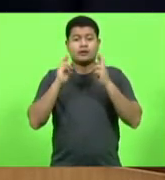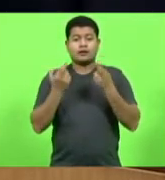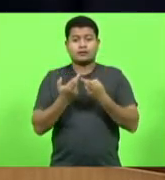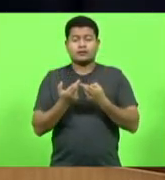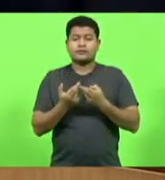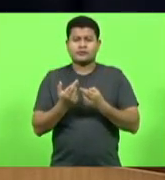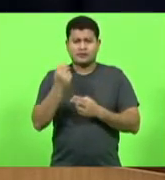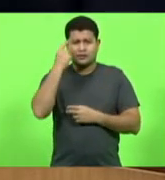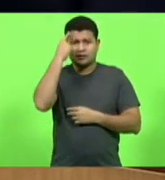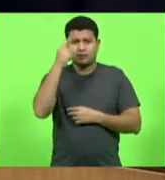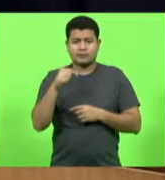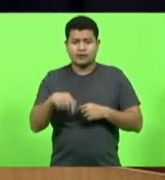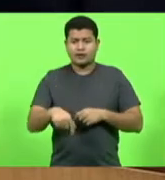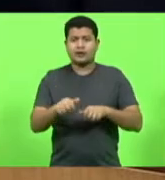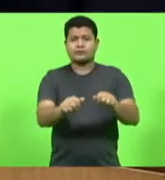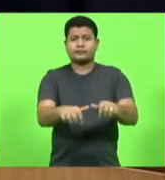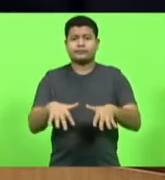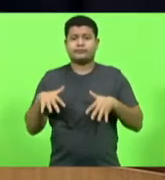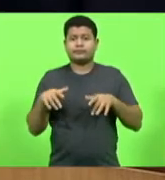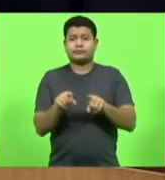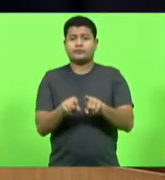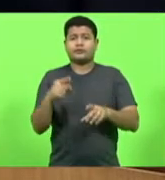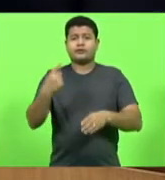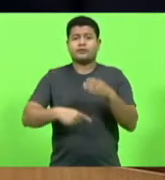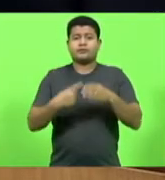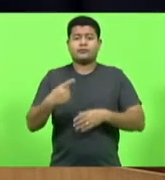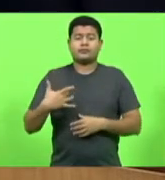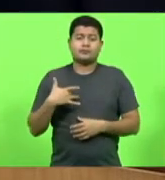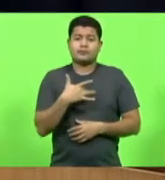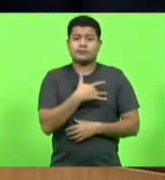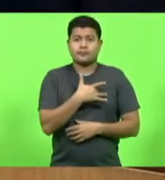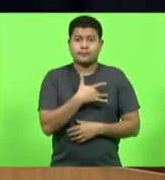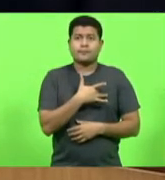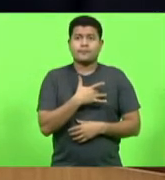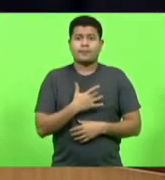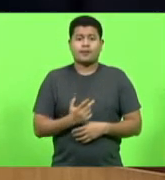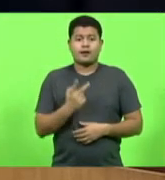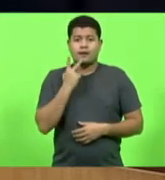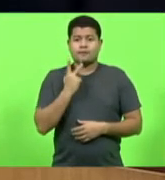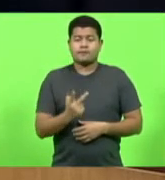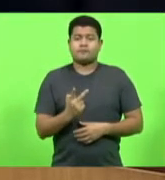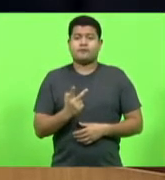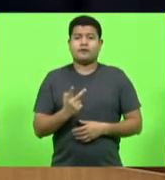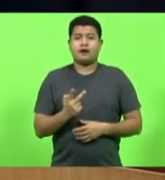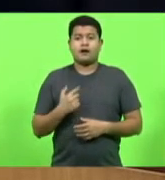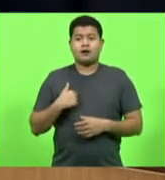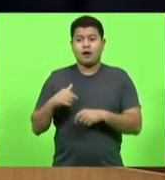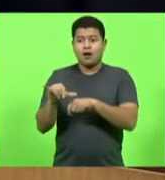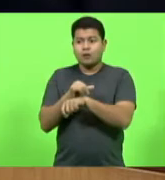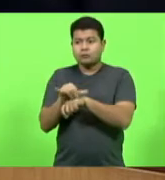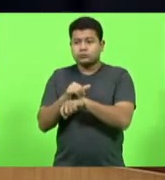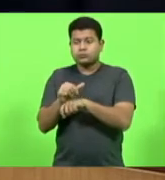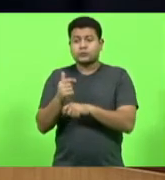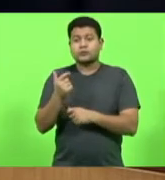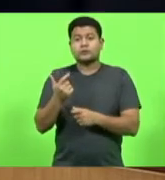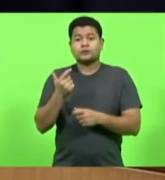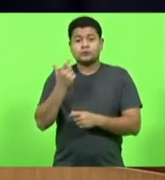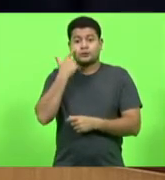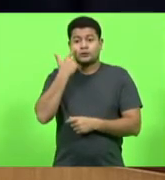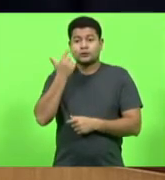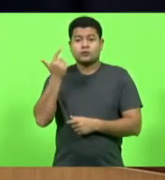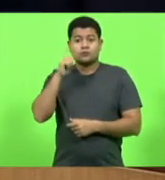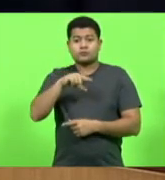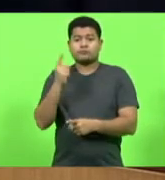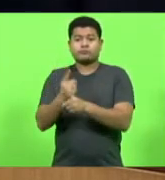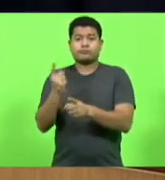plenário e na Comissão de Saúde, onde se falou de uma busca de uma solução, continuam pendentes. Portanto,